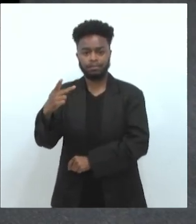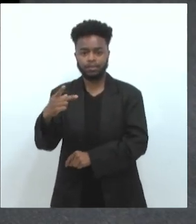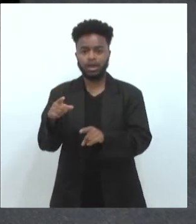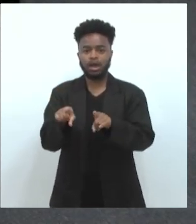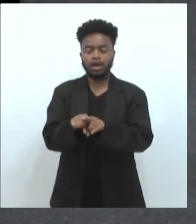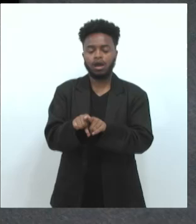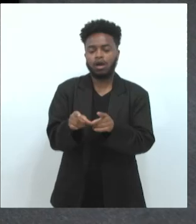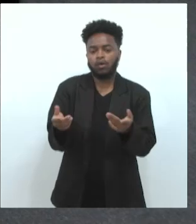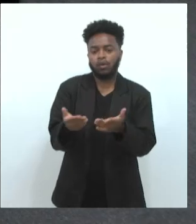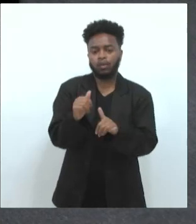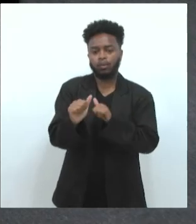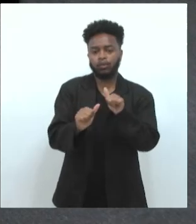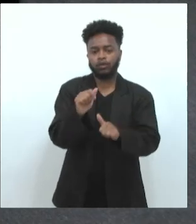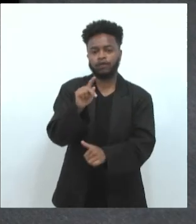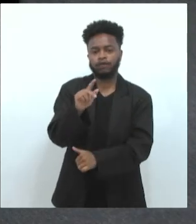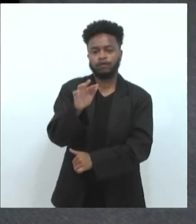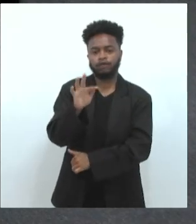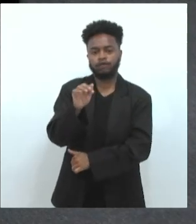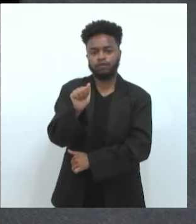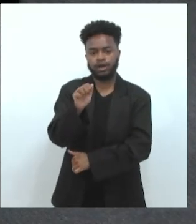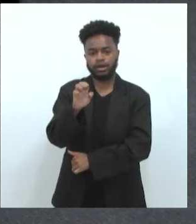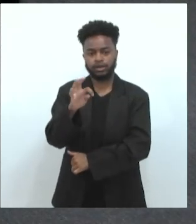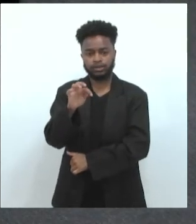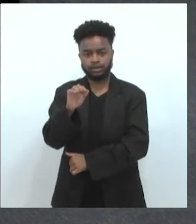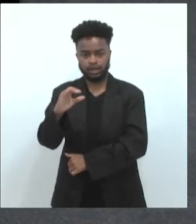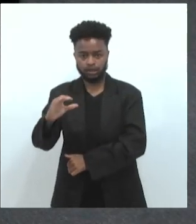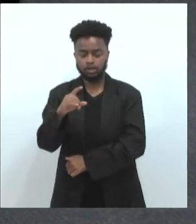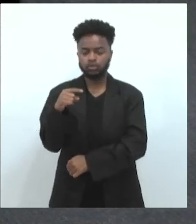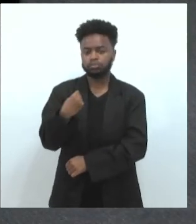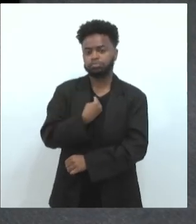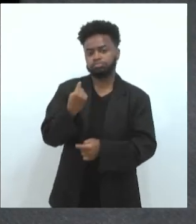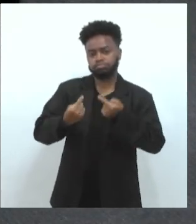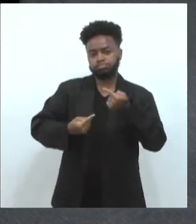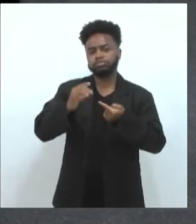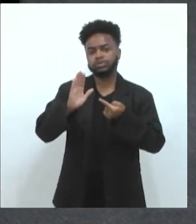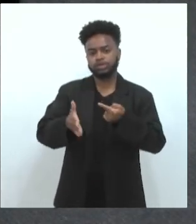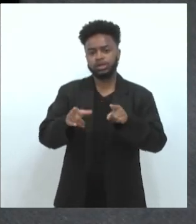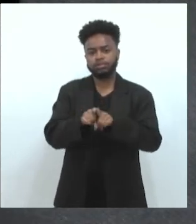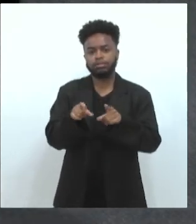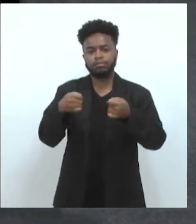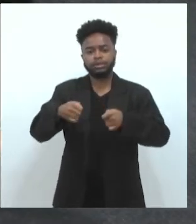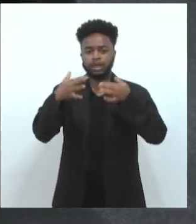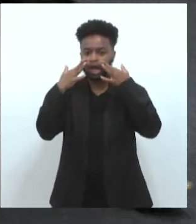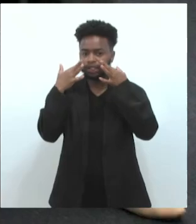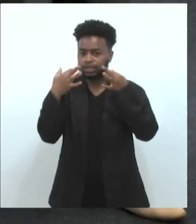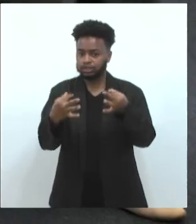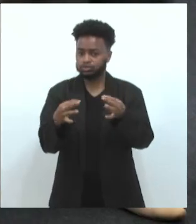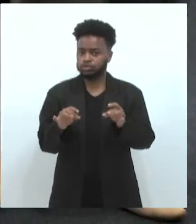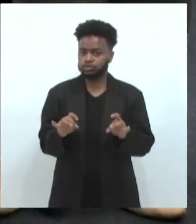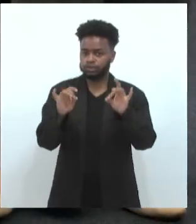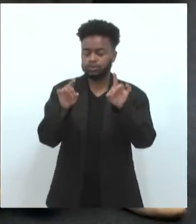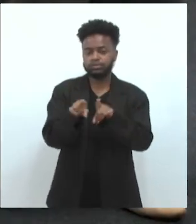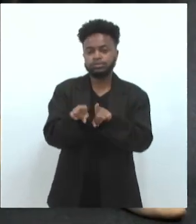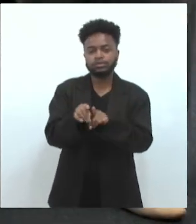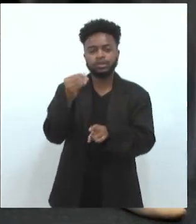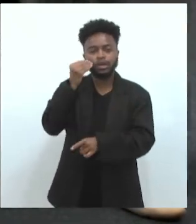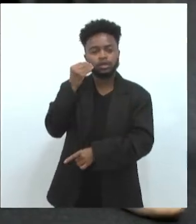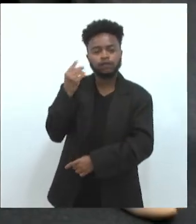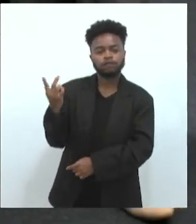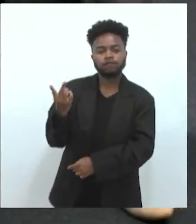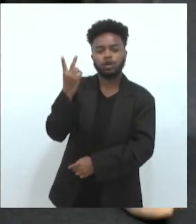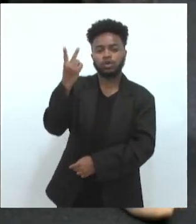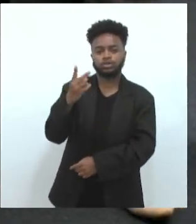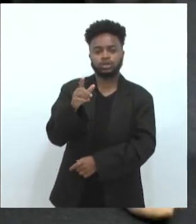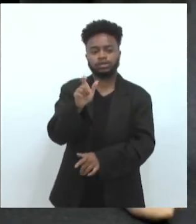que já foi discutido nessa casa e que a gente precisa ter uma atenção toda especial, sempre em busca de valorizar esses